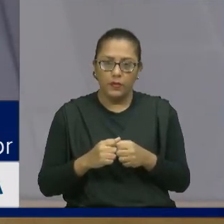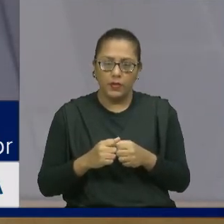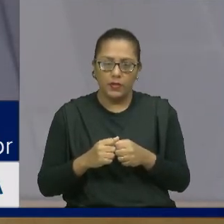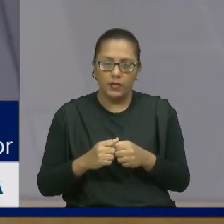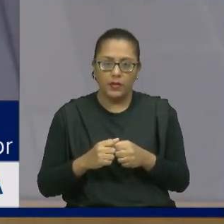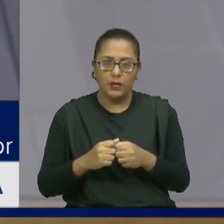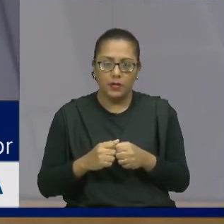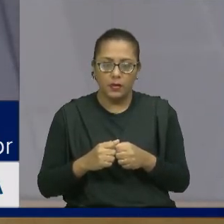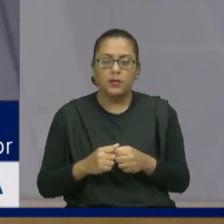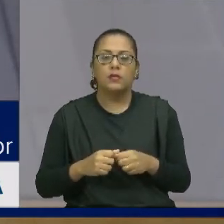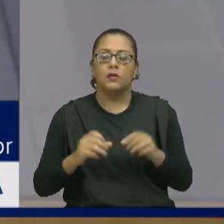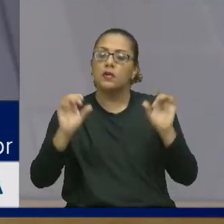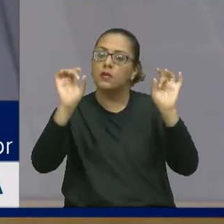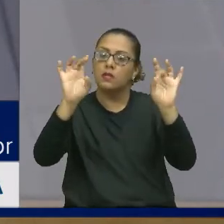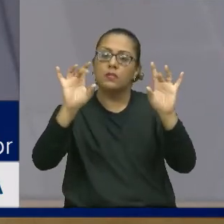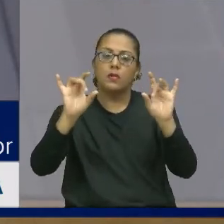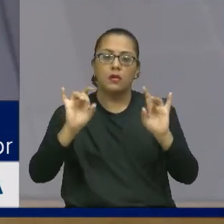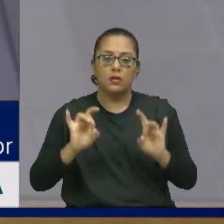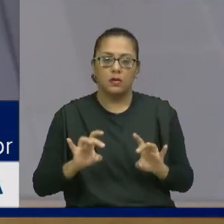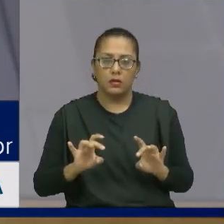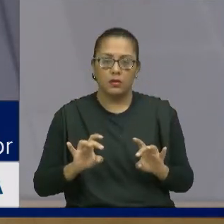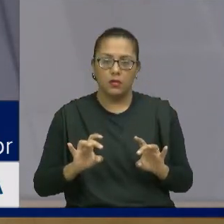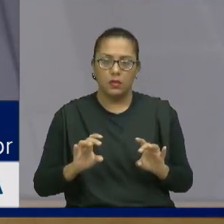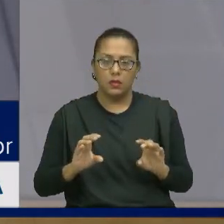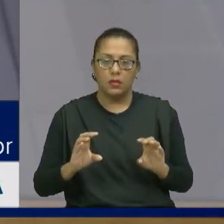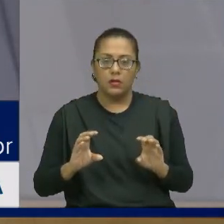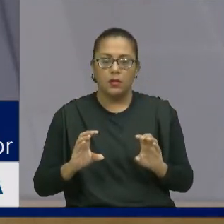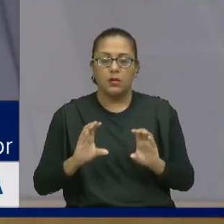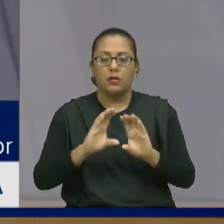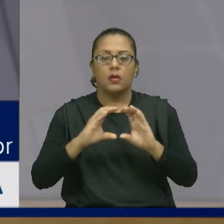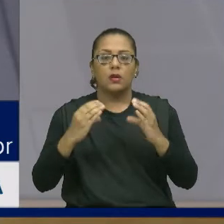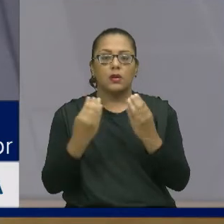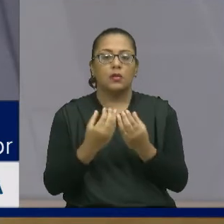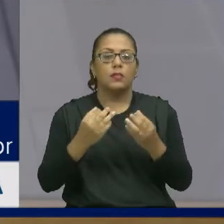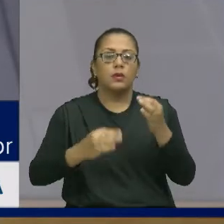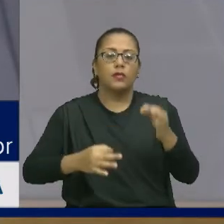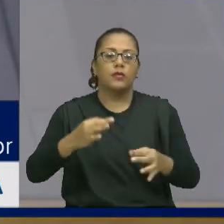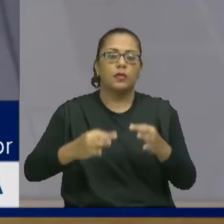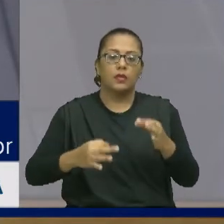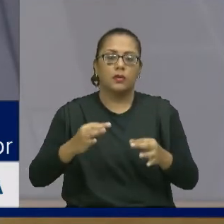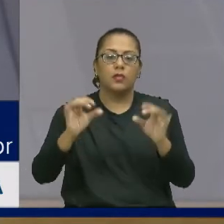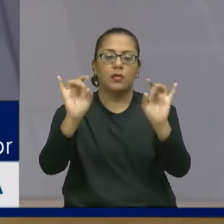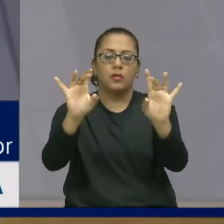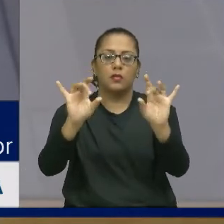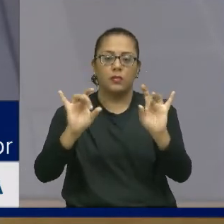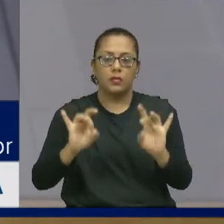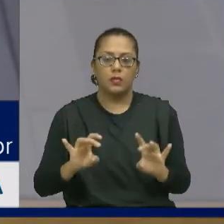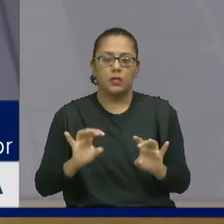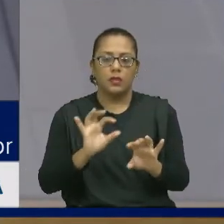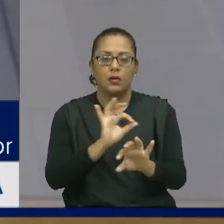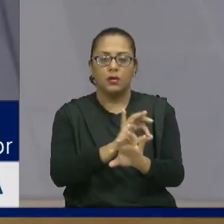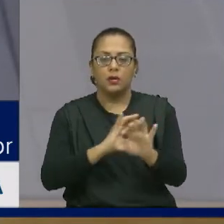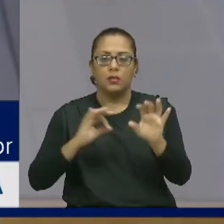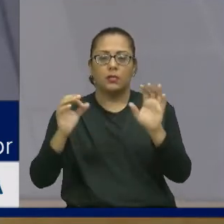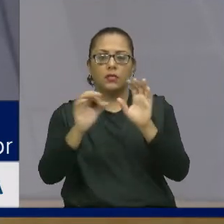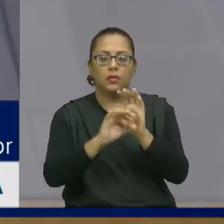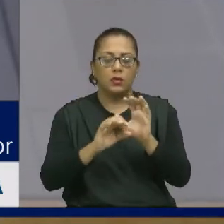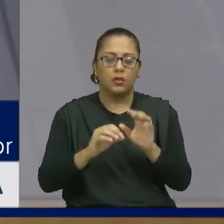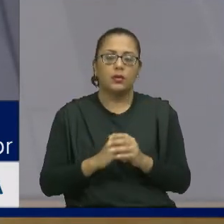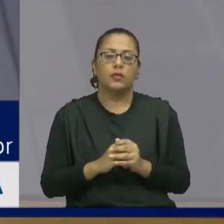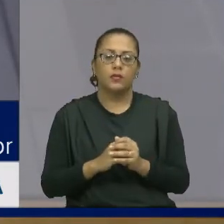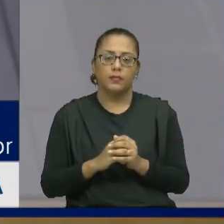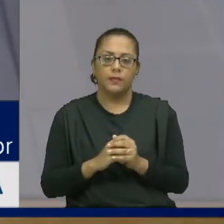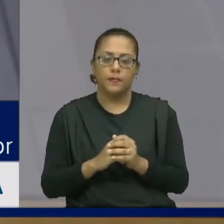deve ser exclusivamente da Câmara Julgadora Especial Tributária. Portanto,